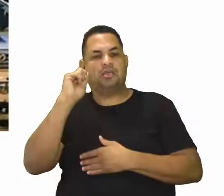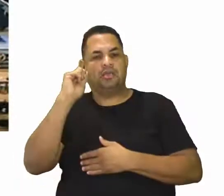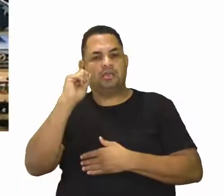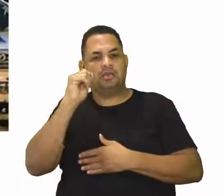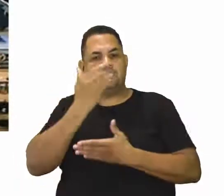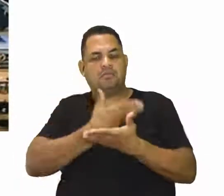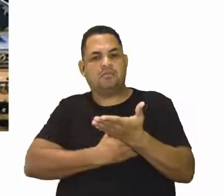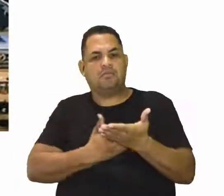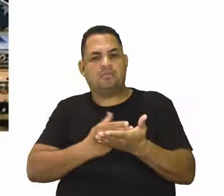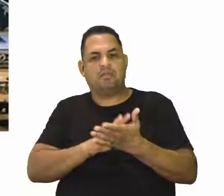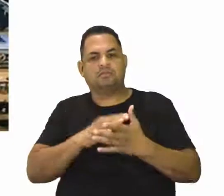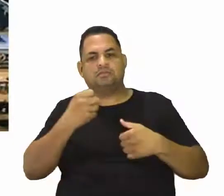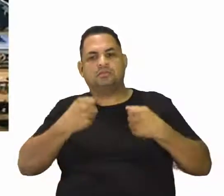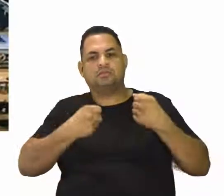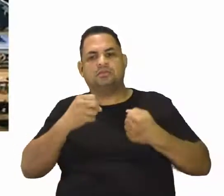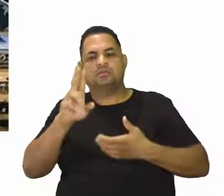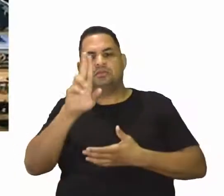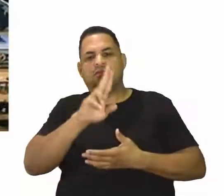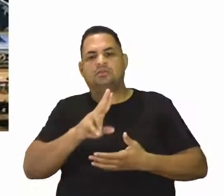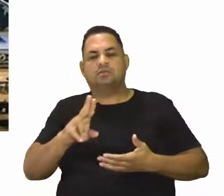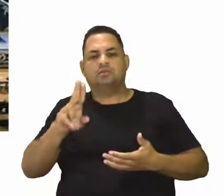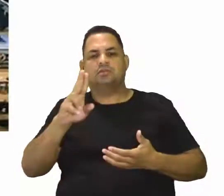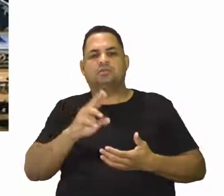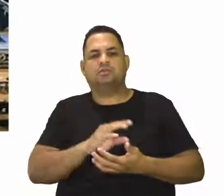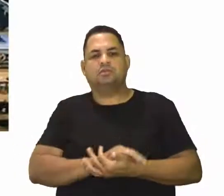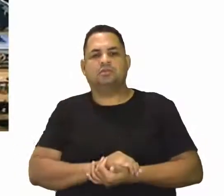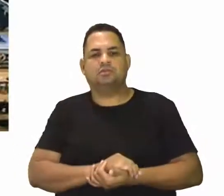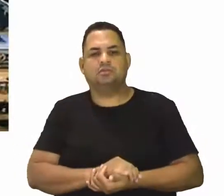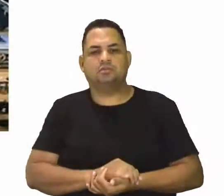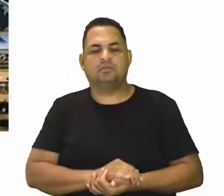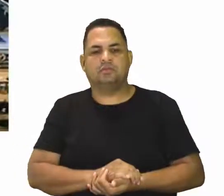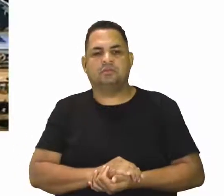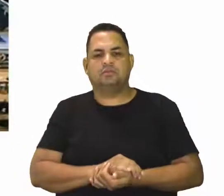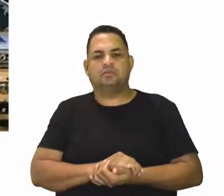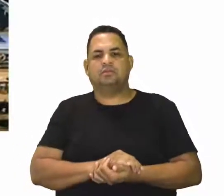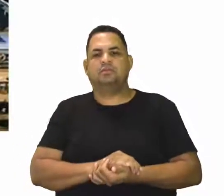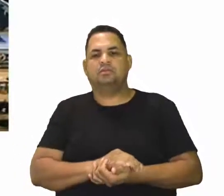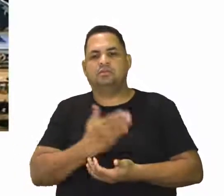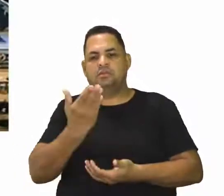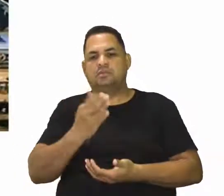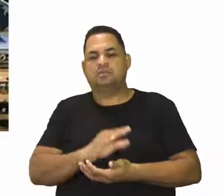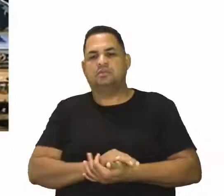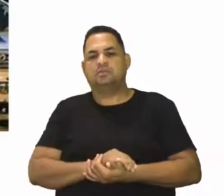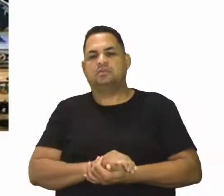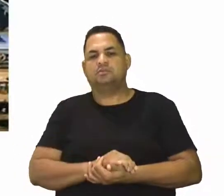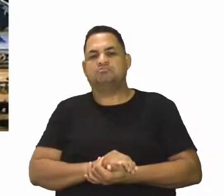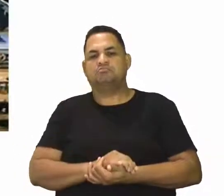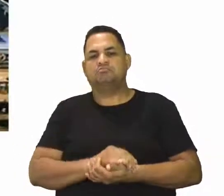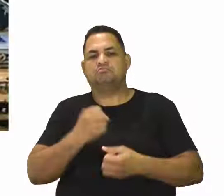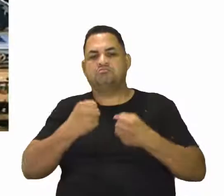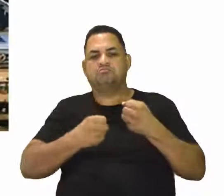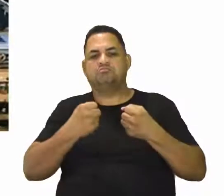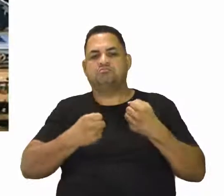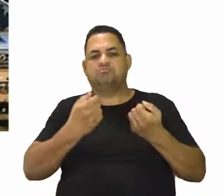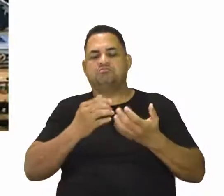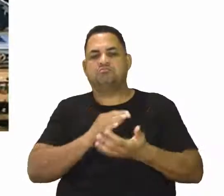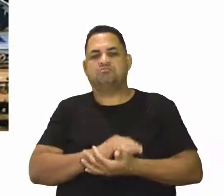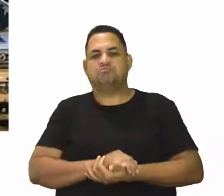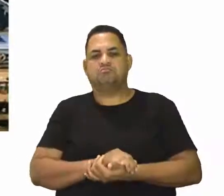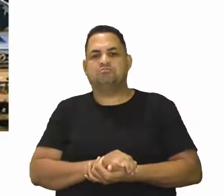mas os carros que eles eu utilizo aí ó Candiba BA a Hilux etc ficar tão muito bem